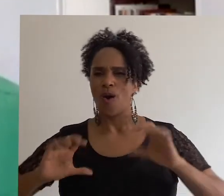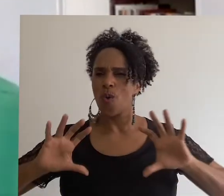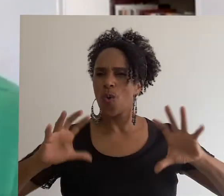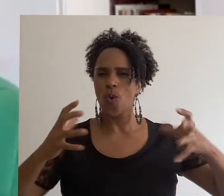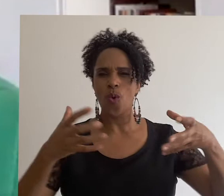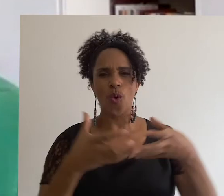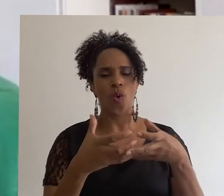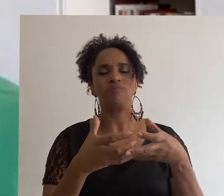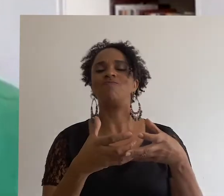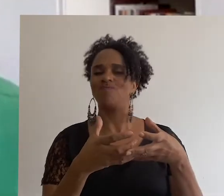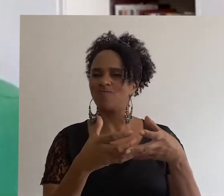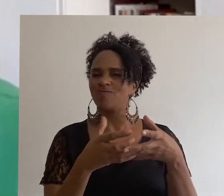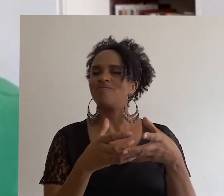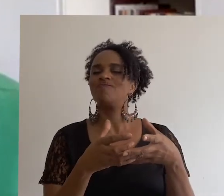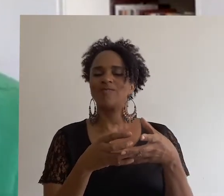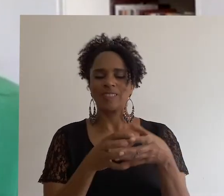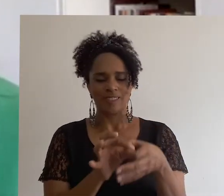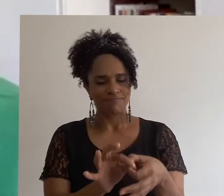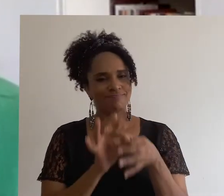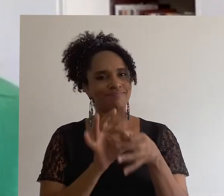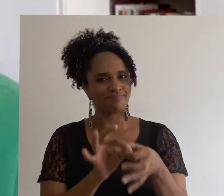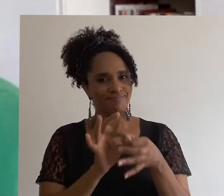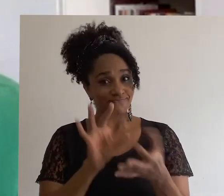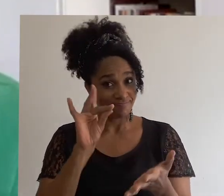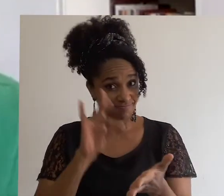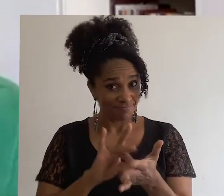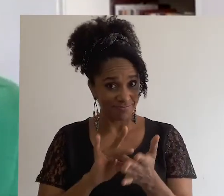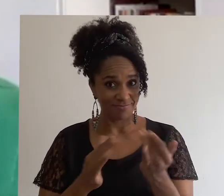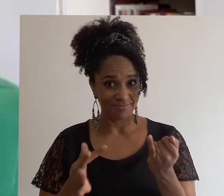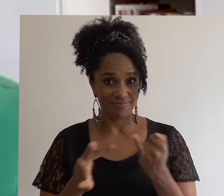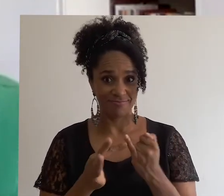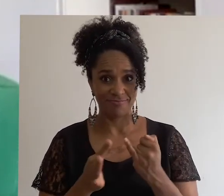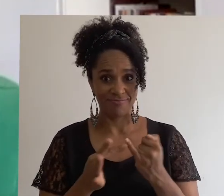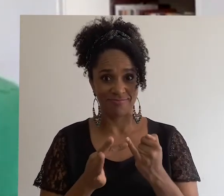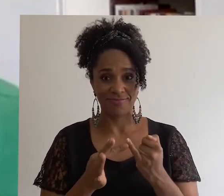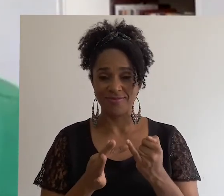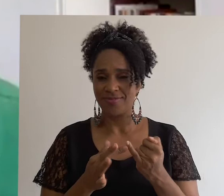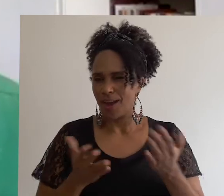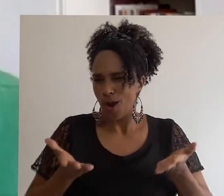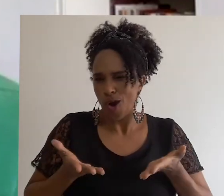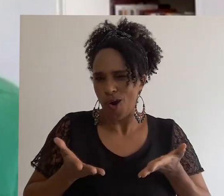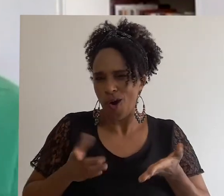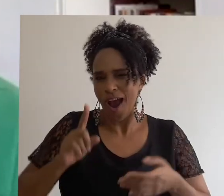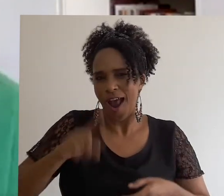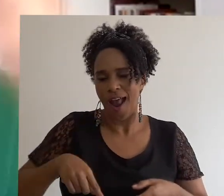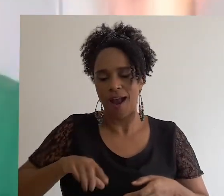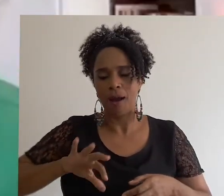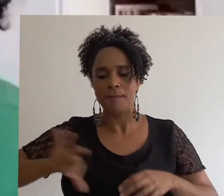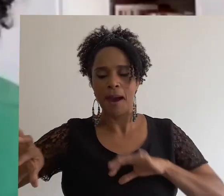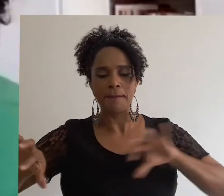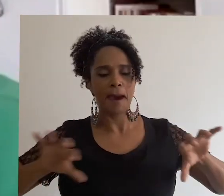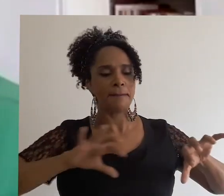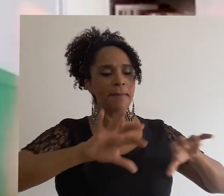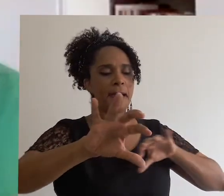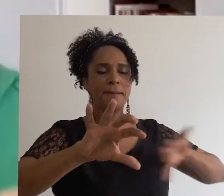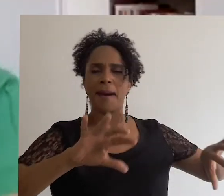compõem uma gestão orgânica dentro da instituição. Nós aqui não somos a Pró-Reitoria